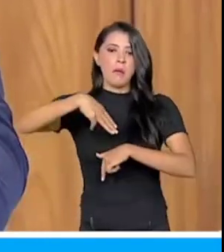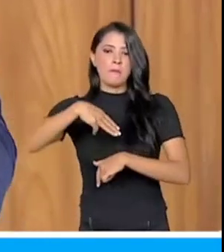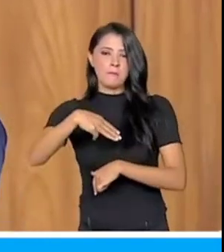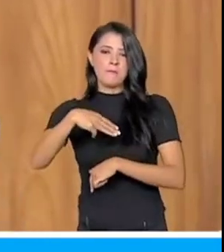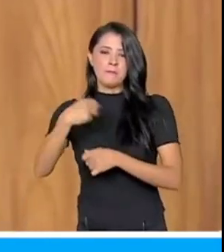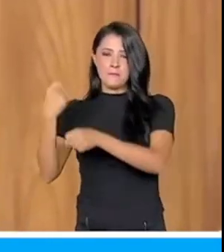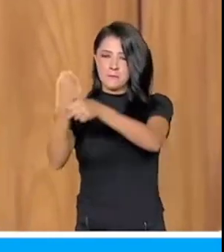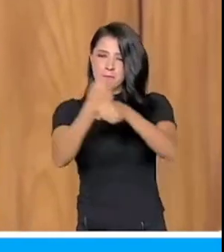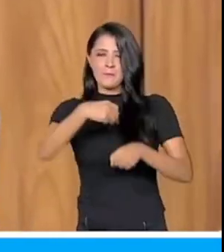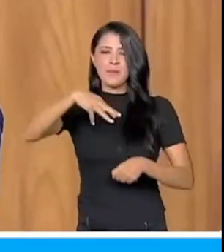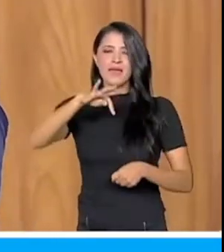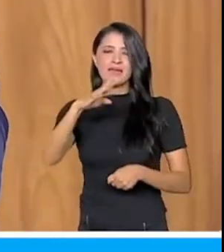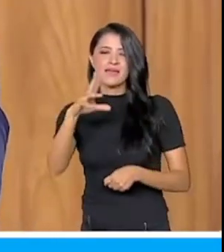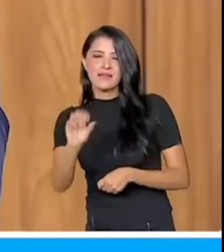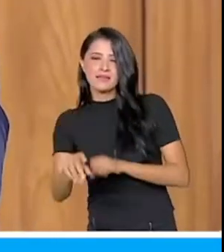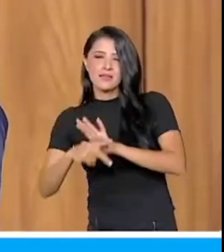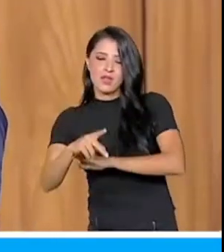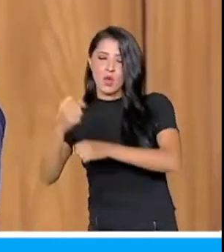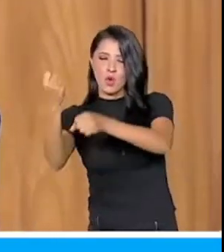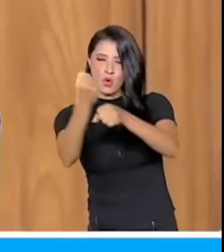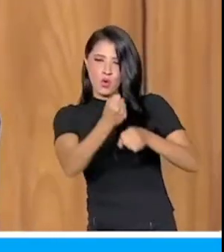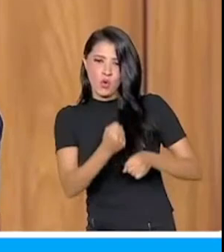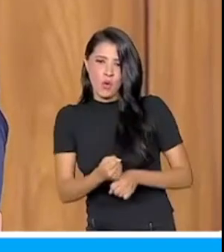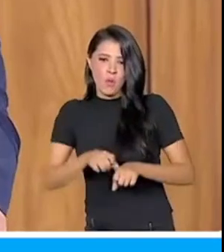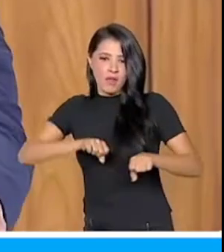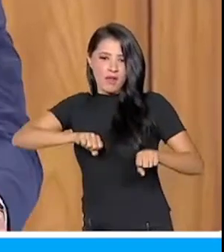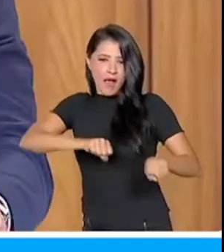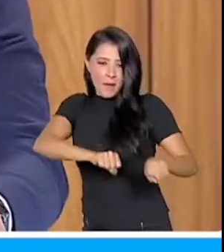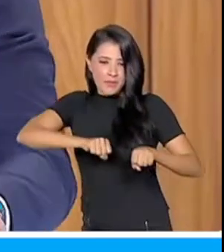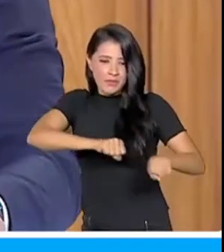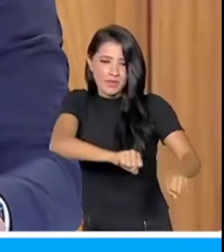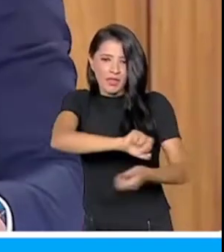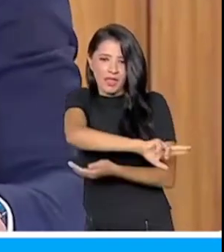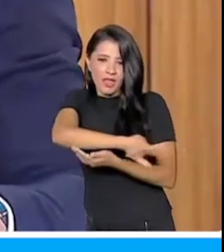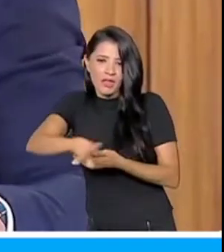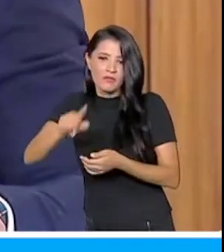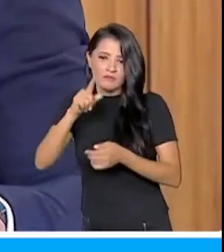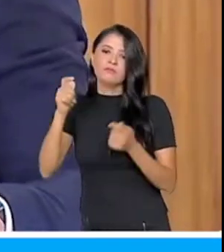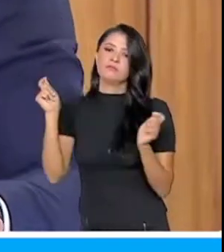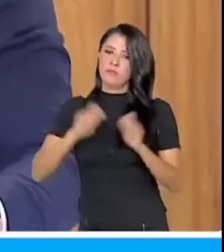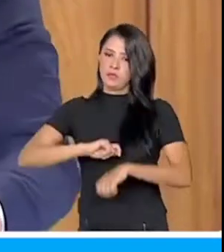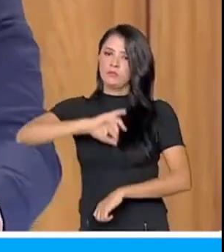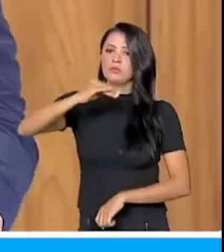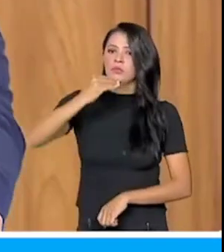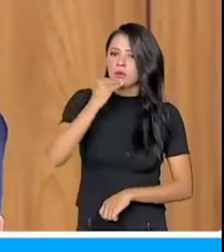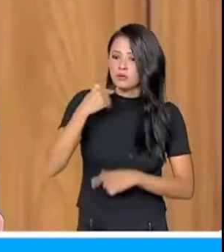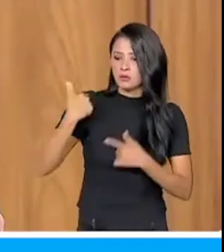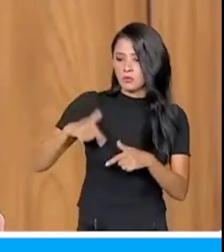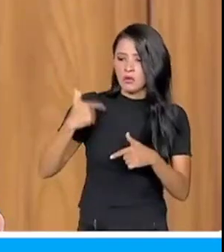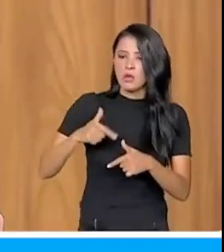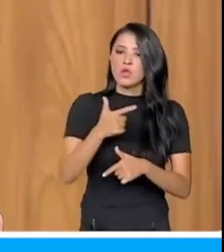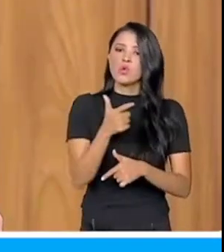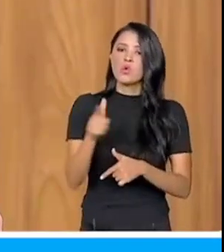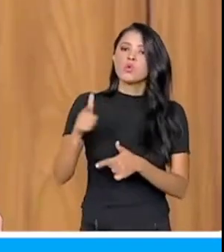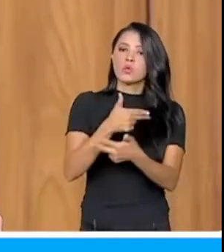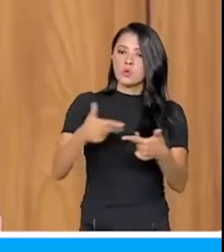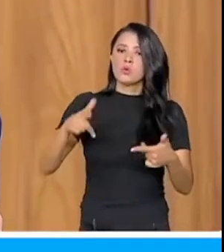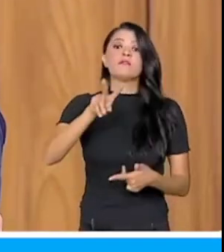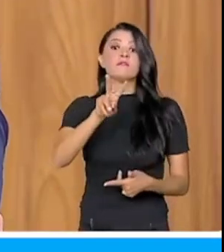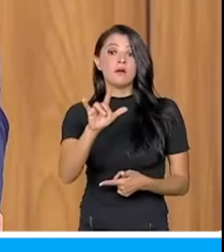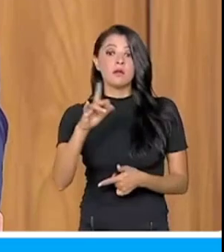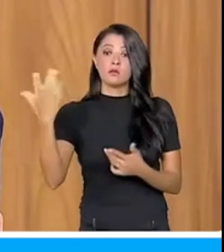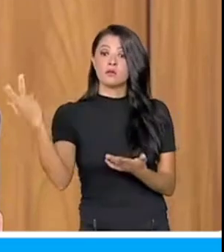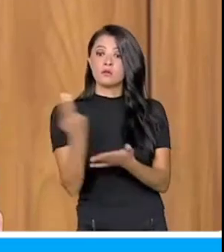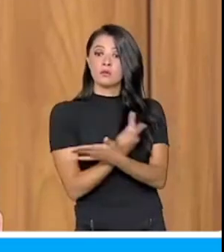carpinteiros, são armadores que terão a oportunidade de trabalhar. E tem uma transformação importante que vai acontecer. Aqui, por exemplo,